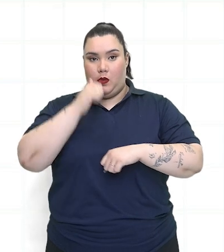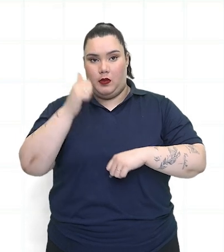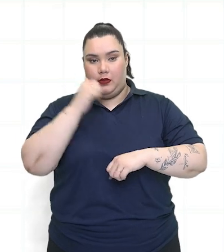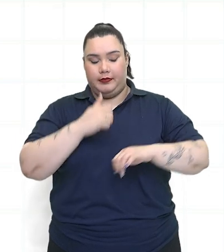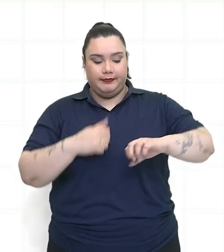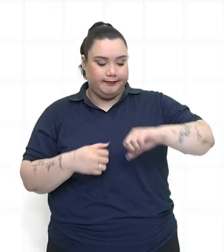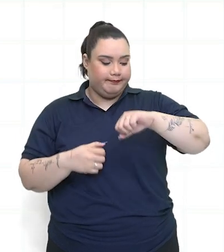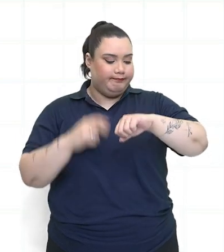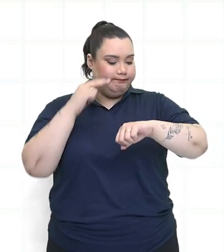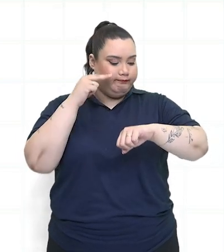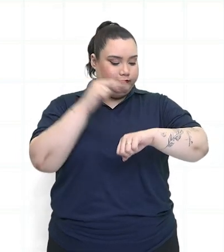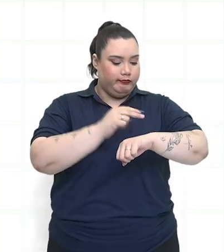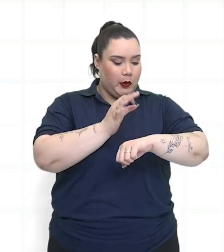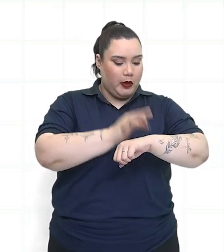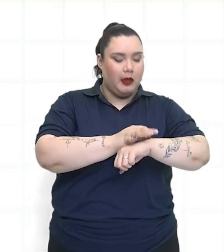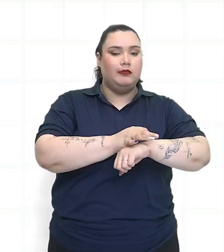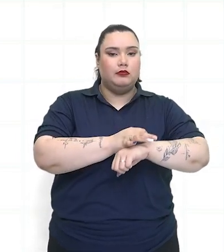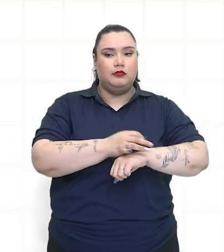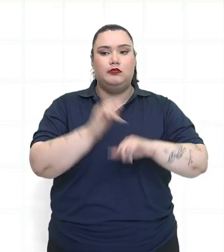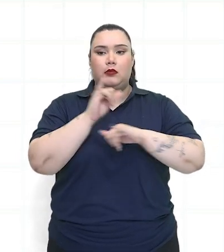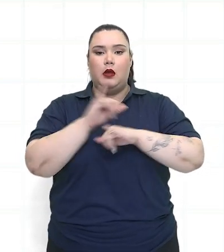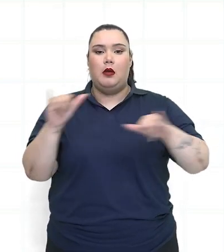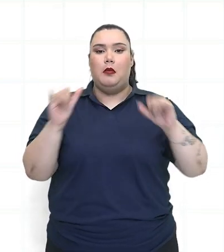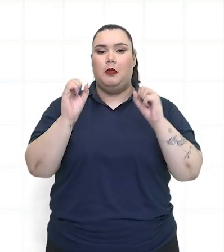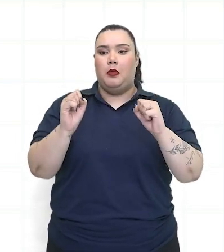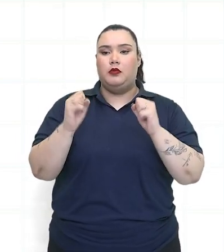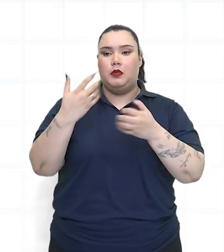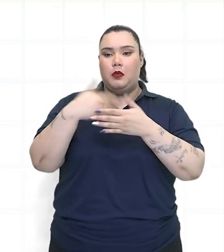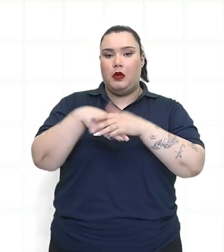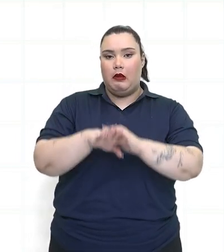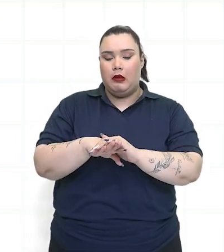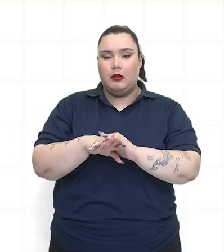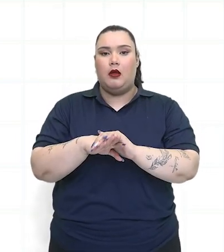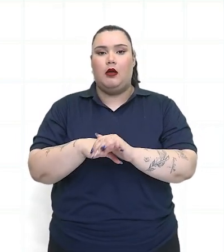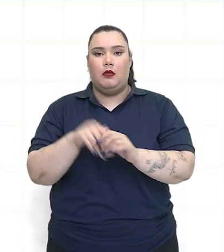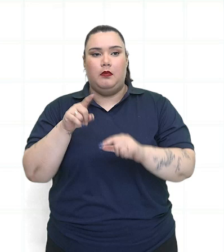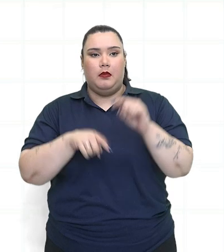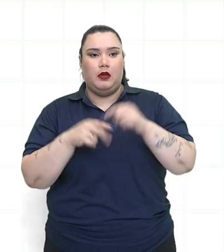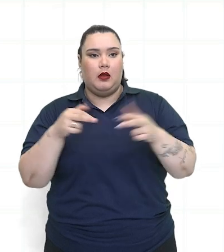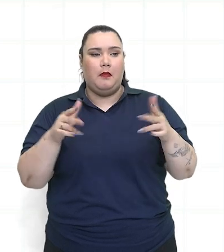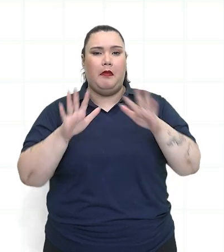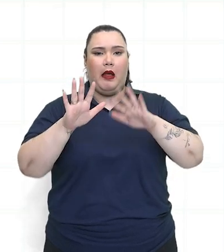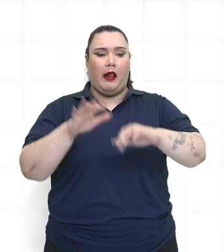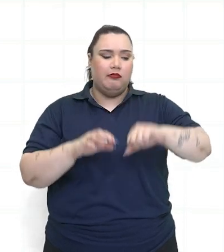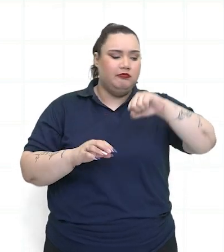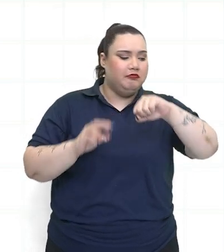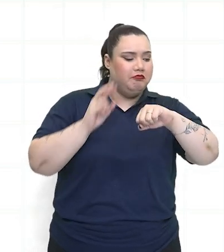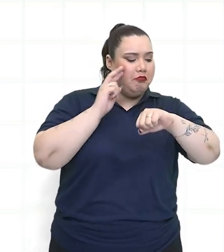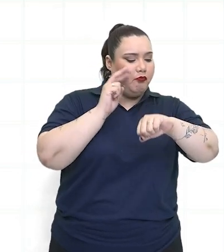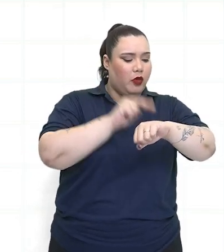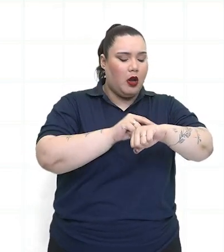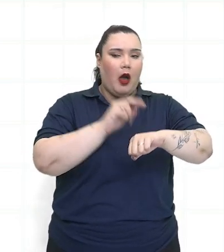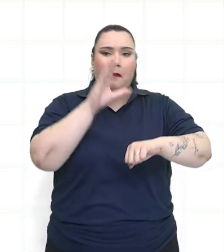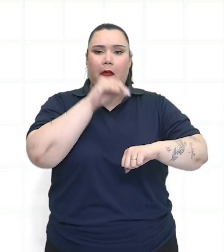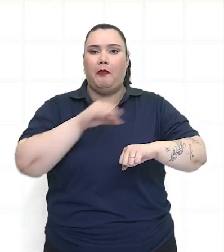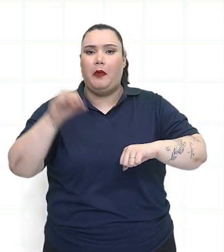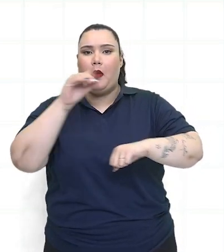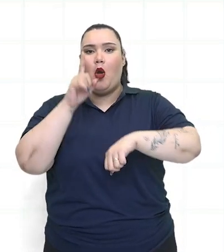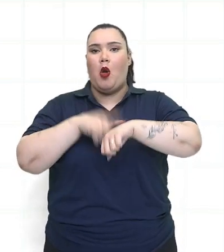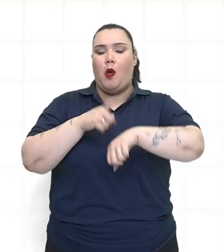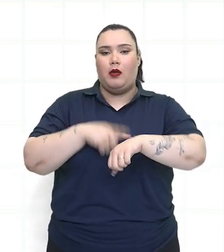pela resposta da professora, embora ela não tenha dito, são 10 horas, são 11 horas, mas você inferiu que a